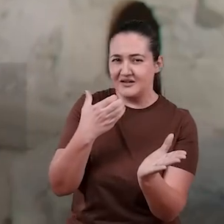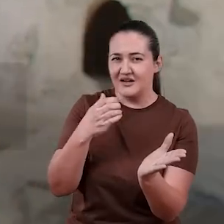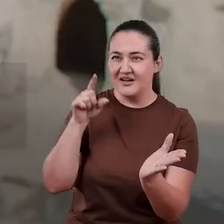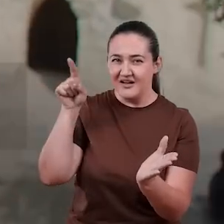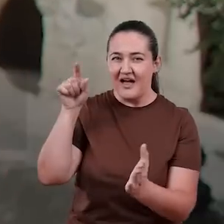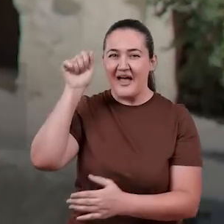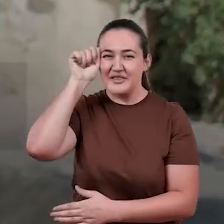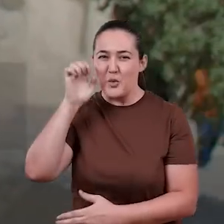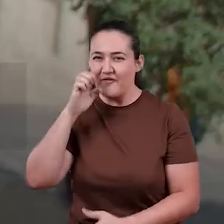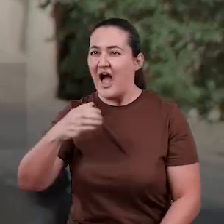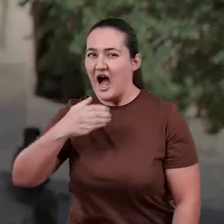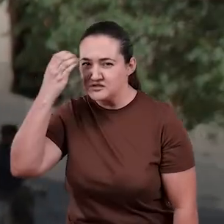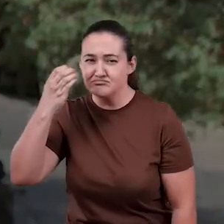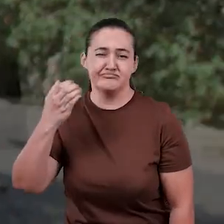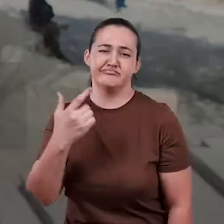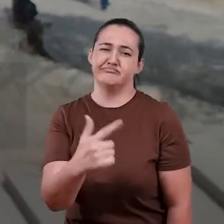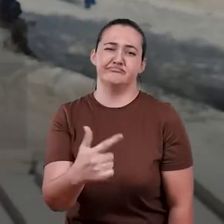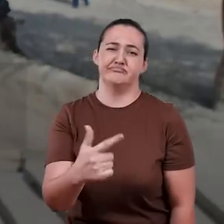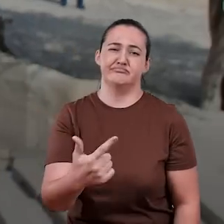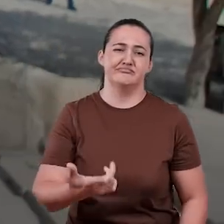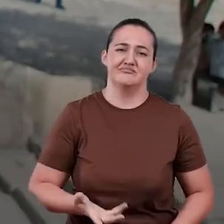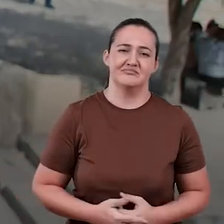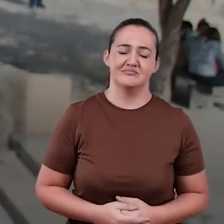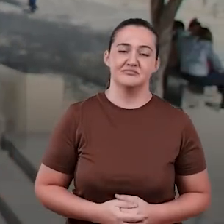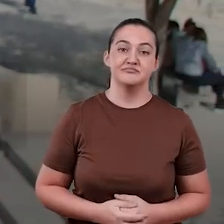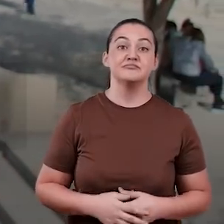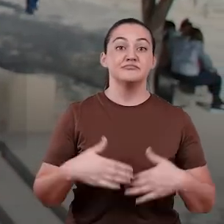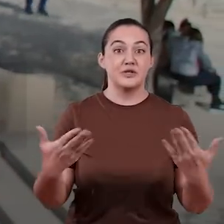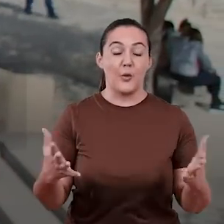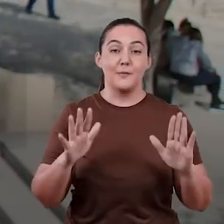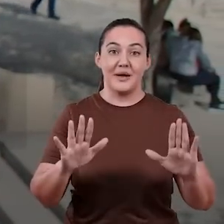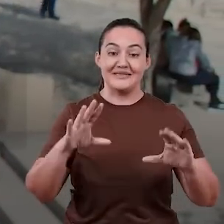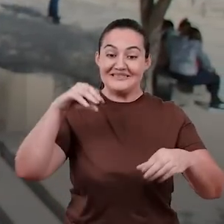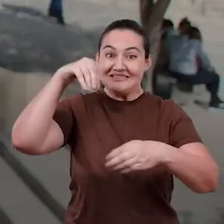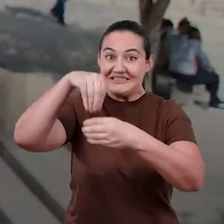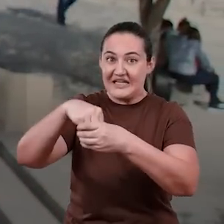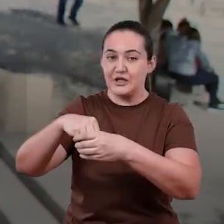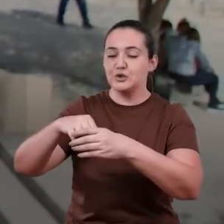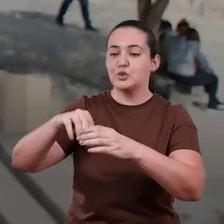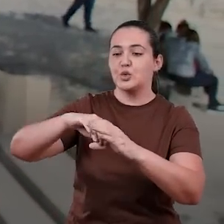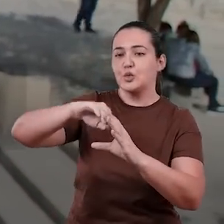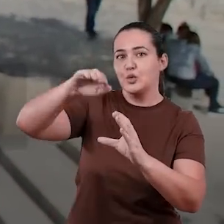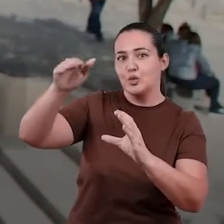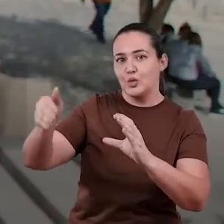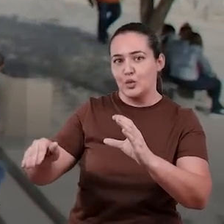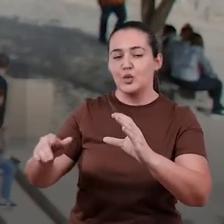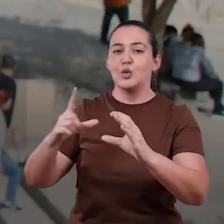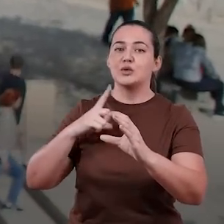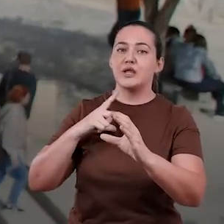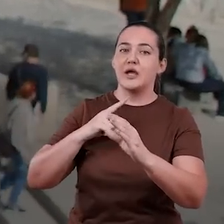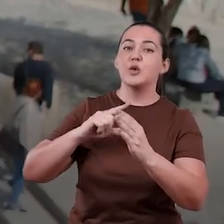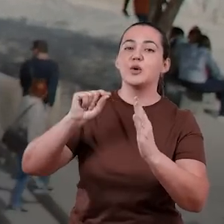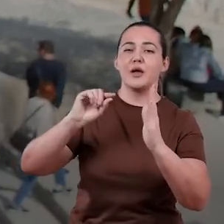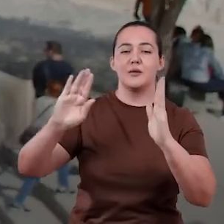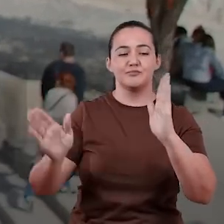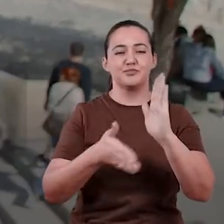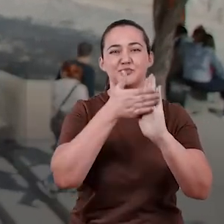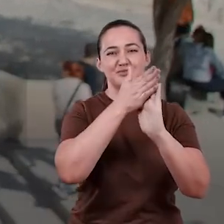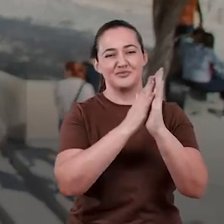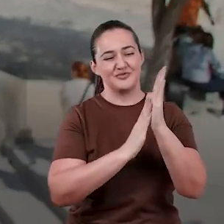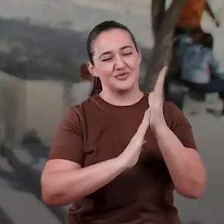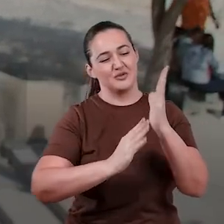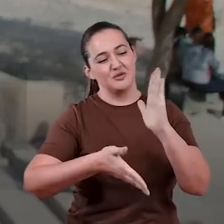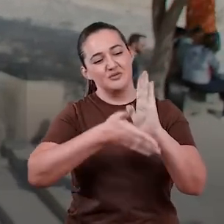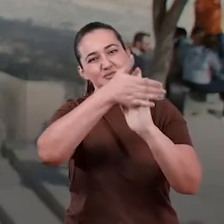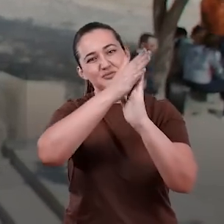maçã. Isso aí é folclore popular. Agora, o interior dessas capelas, ele sempre é revestido de reboco e tem frescos